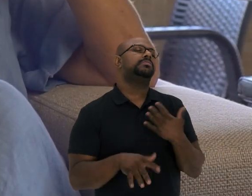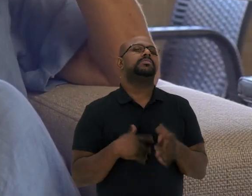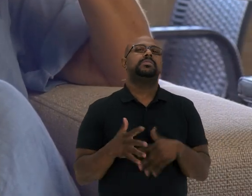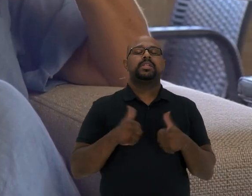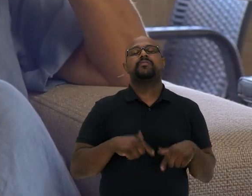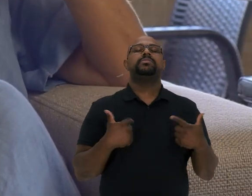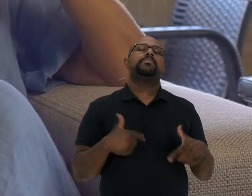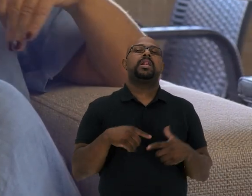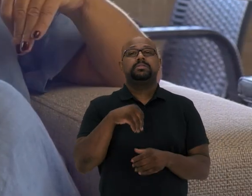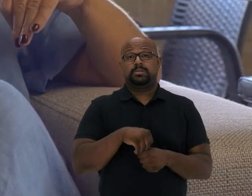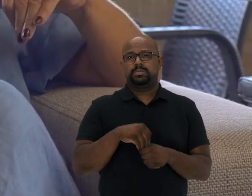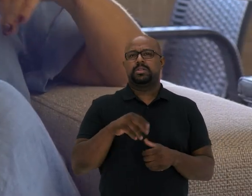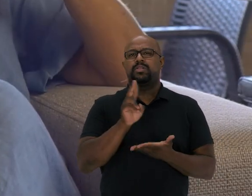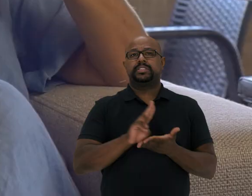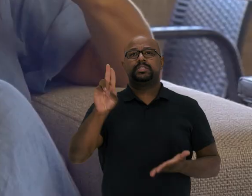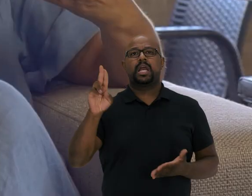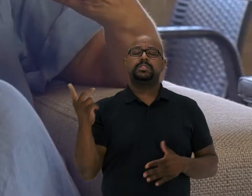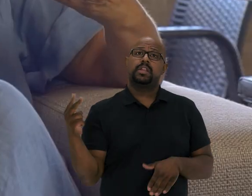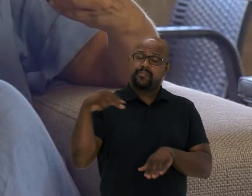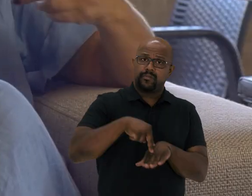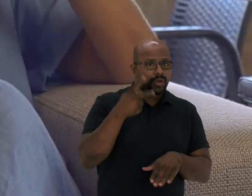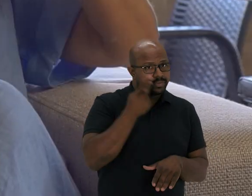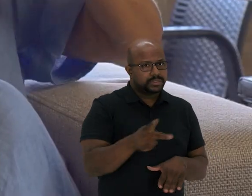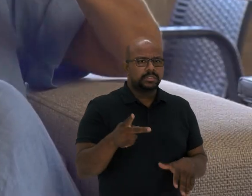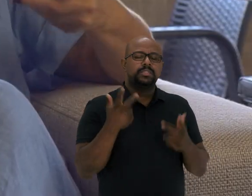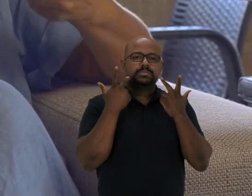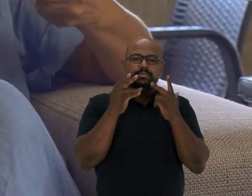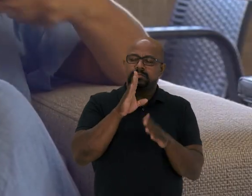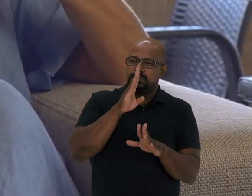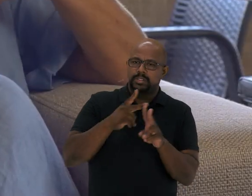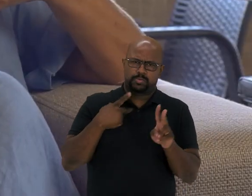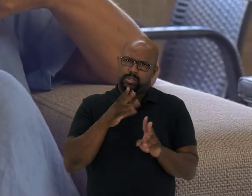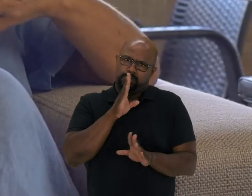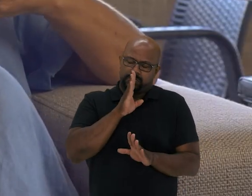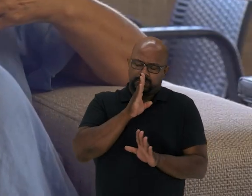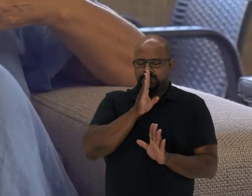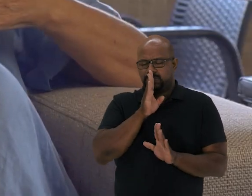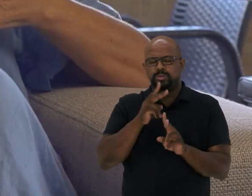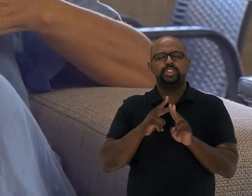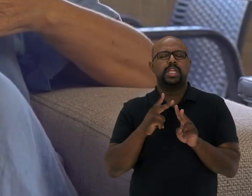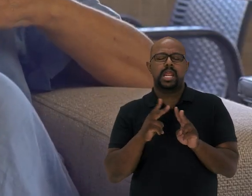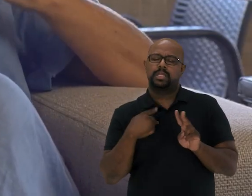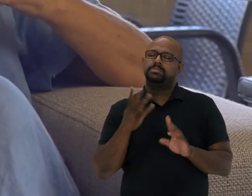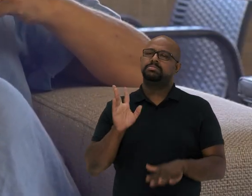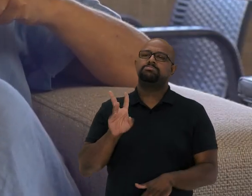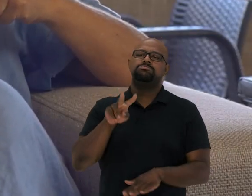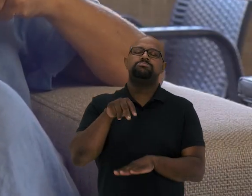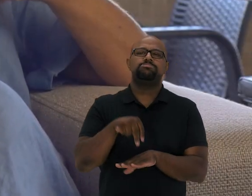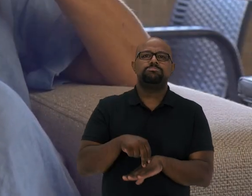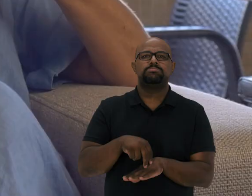aí, um belo dia, eu estava trabalhando na universidade e ele apareceu. Aquele jeito discreto dele, era muito fechado, muito discreto,